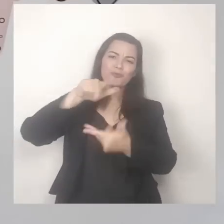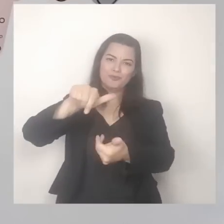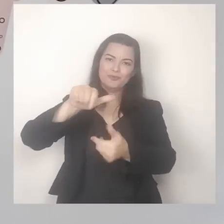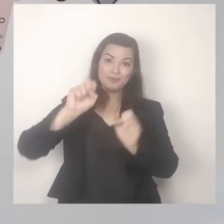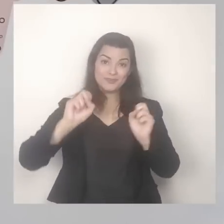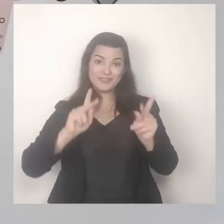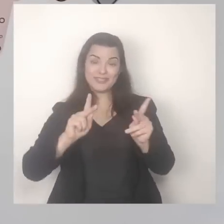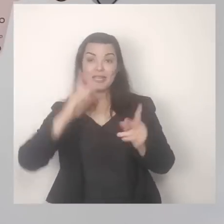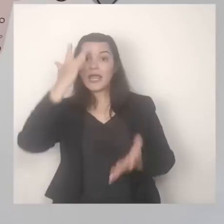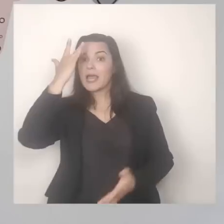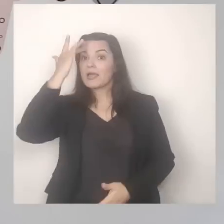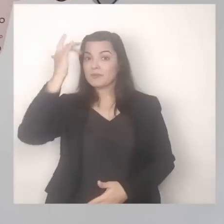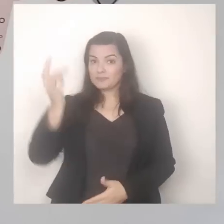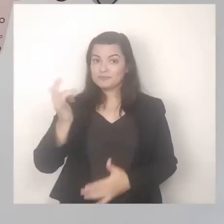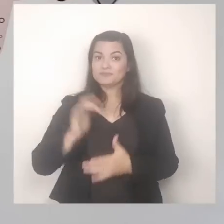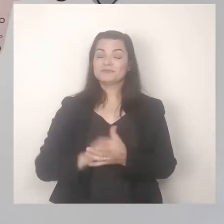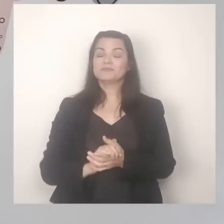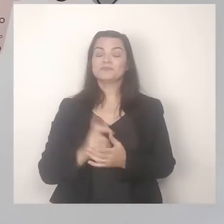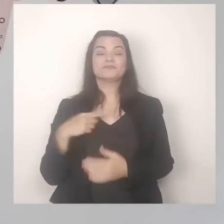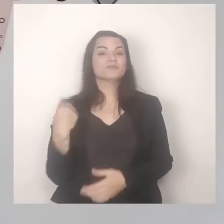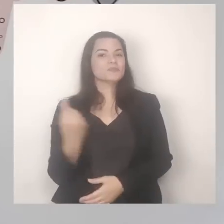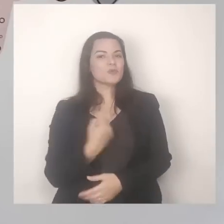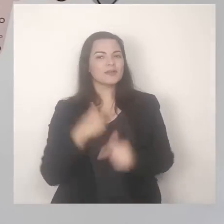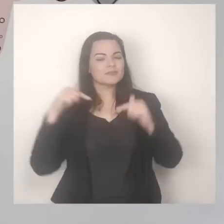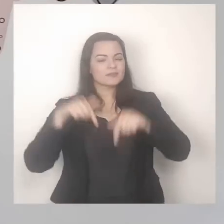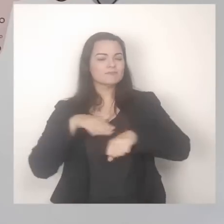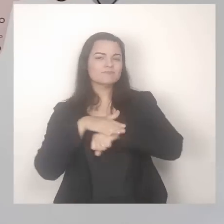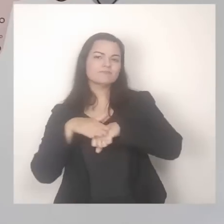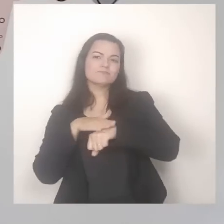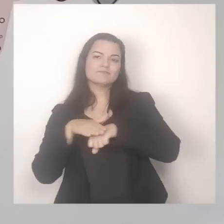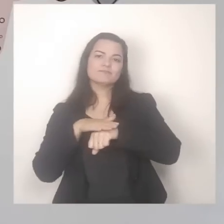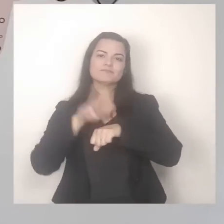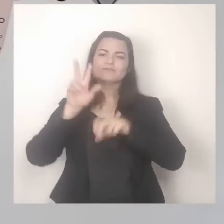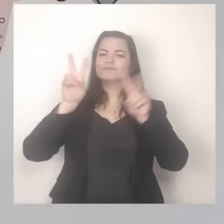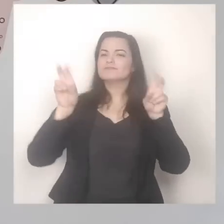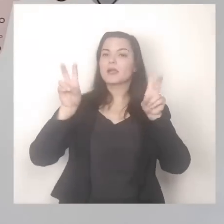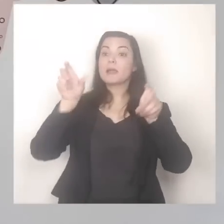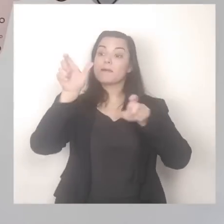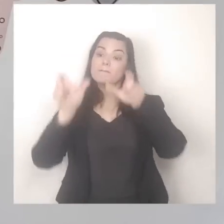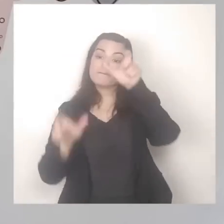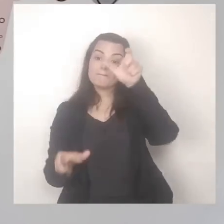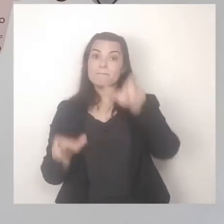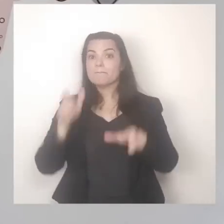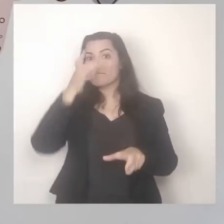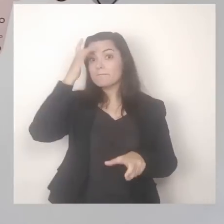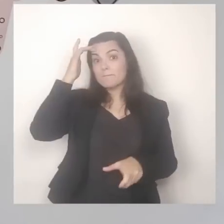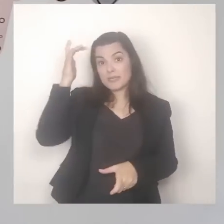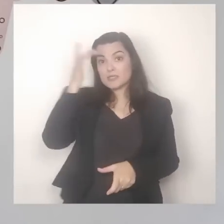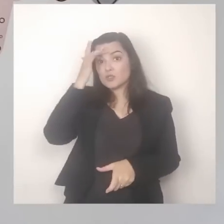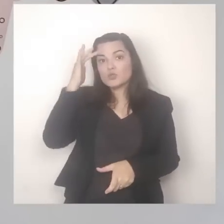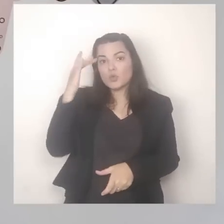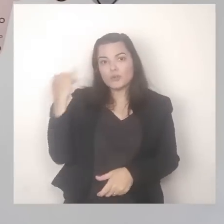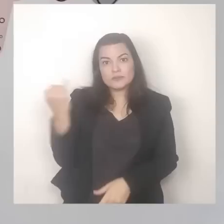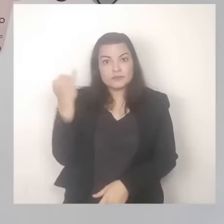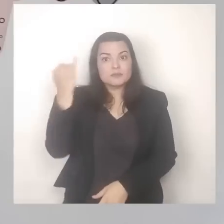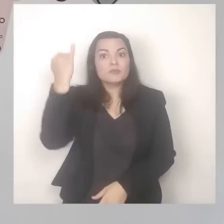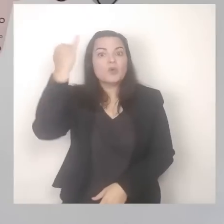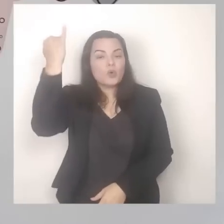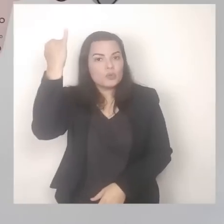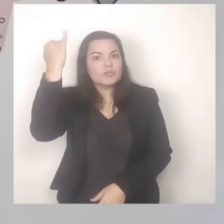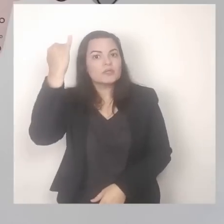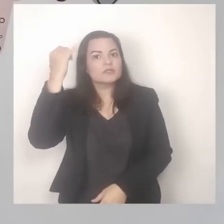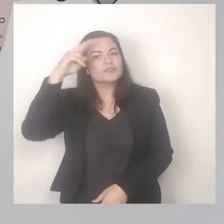Tá bom? Amanhã nós vamos falar sobre algumas pessoas que foram importantes para a história